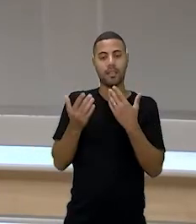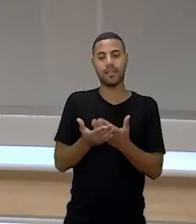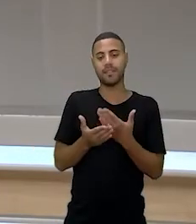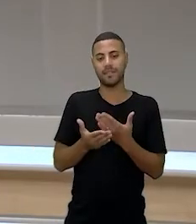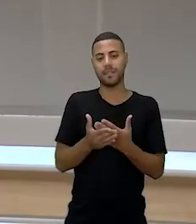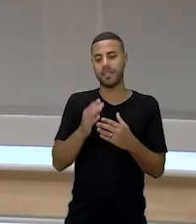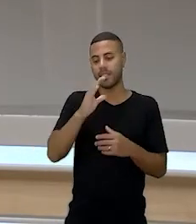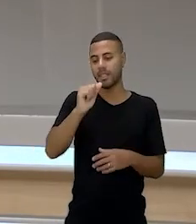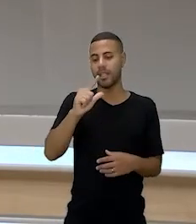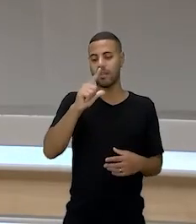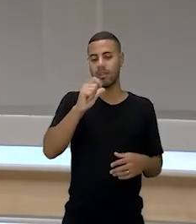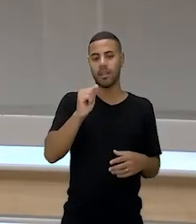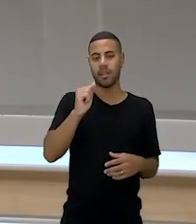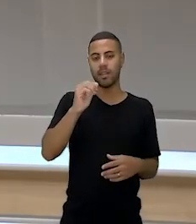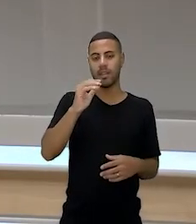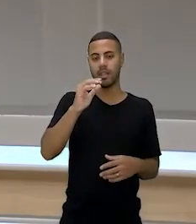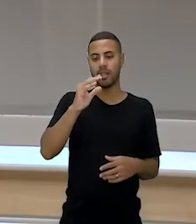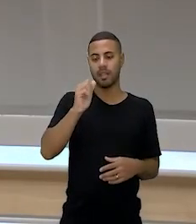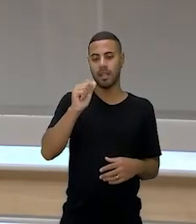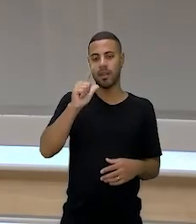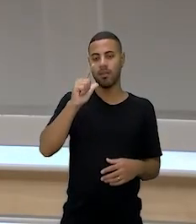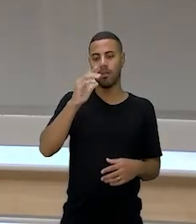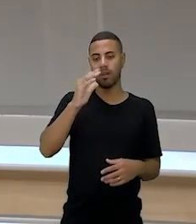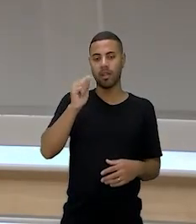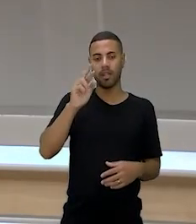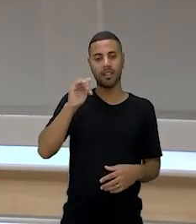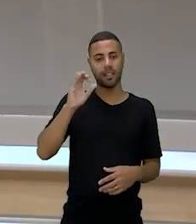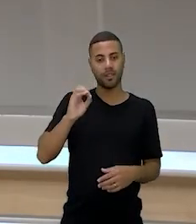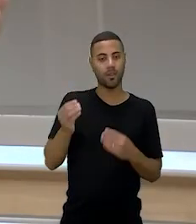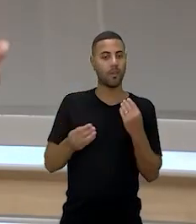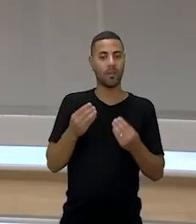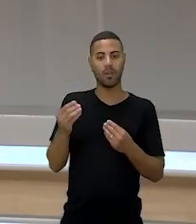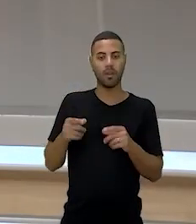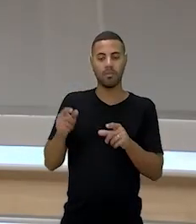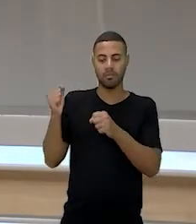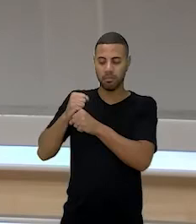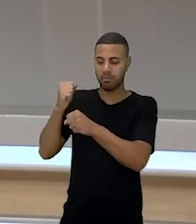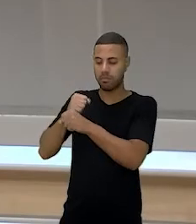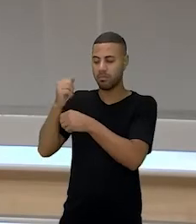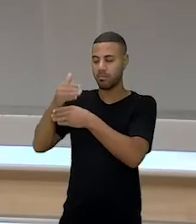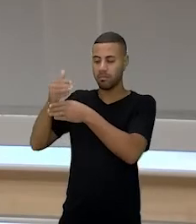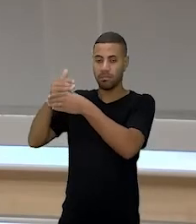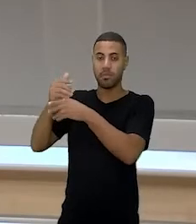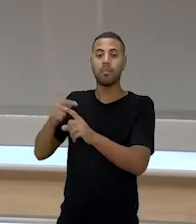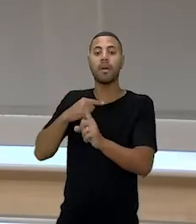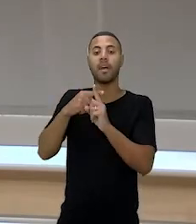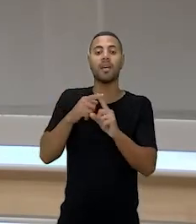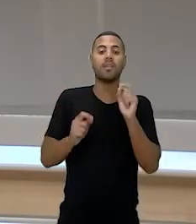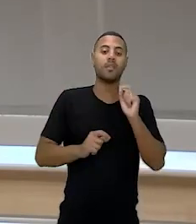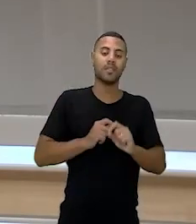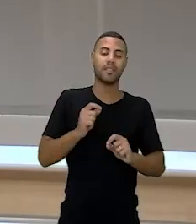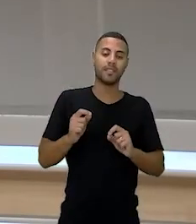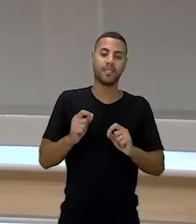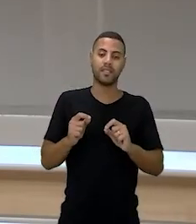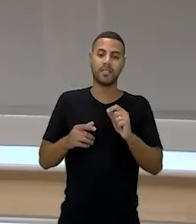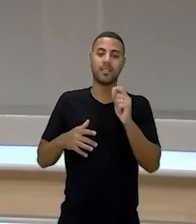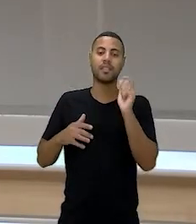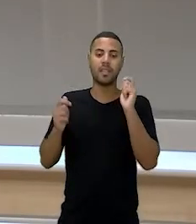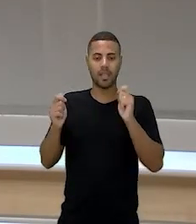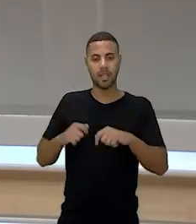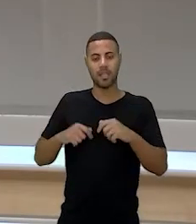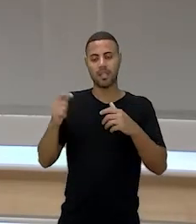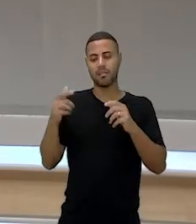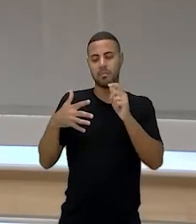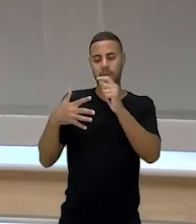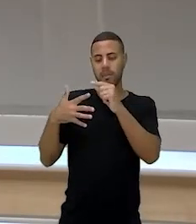e, logicamente, mostrando para o estudante também, além da construção civil, quais são as outras utilidades do calcário. Né? O calcário muito utilizado,